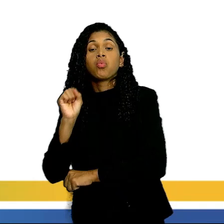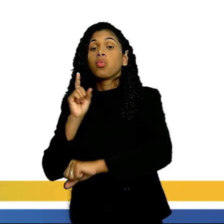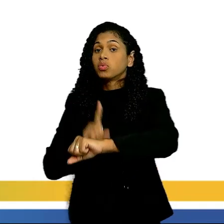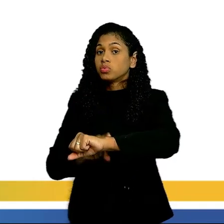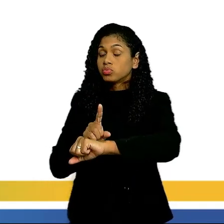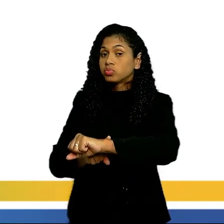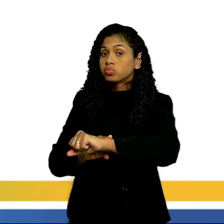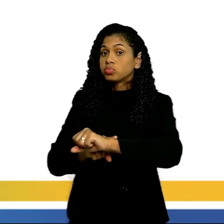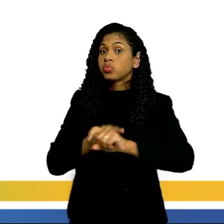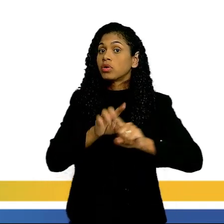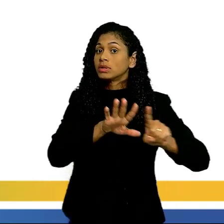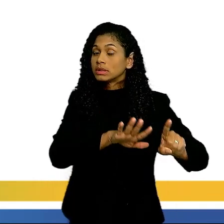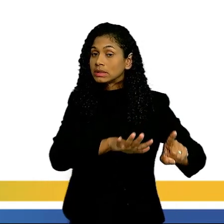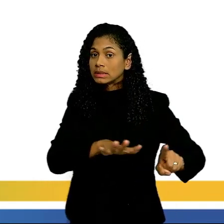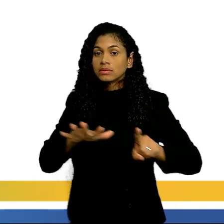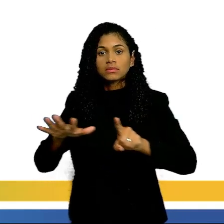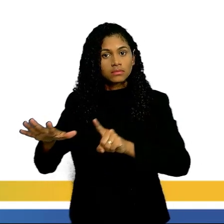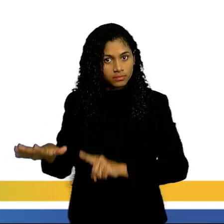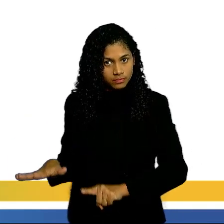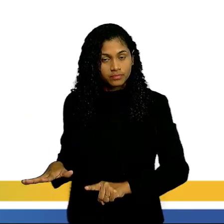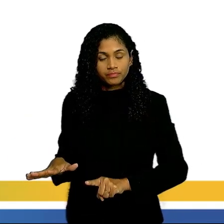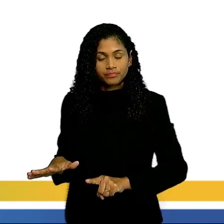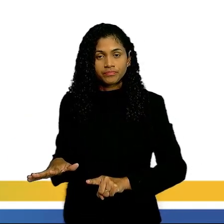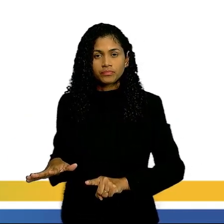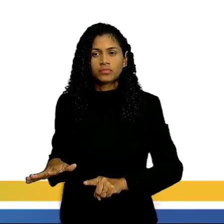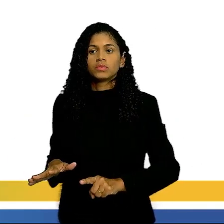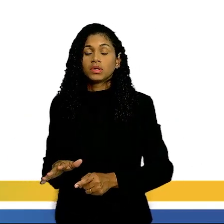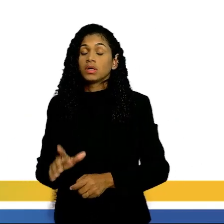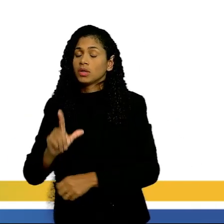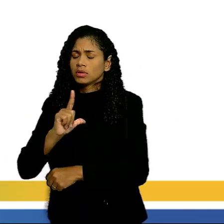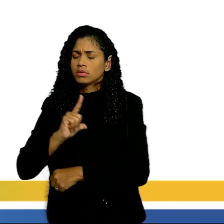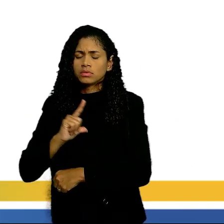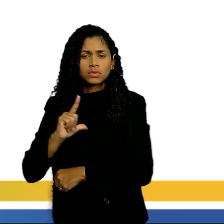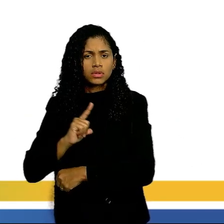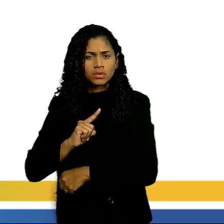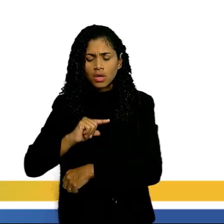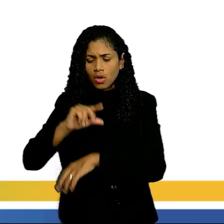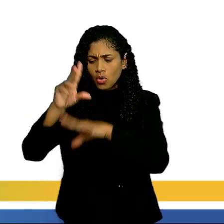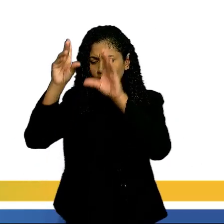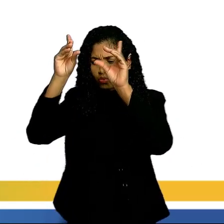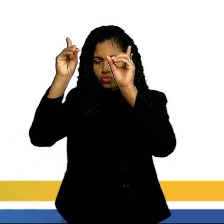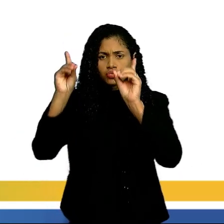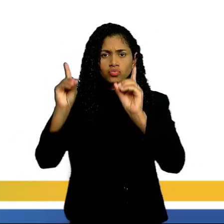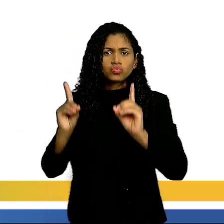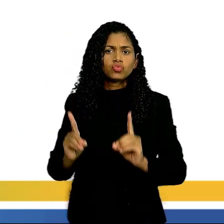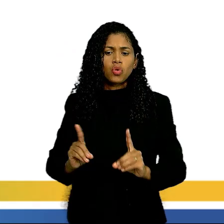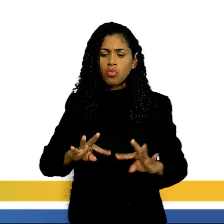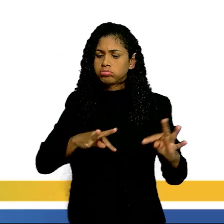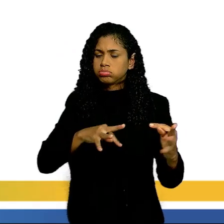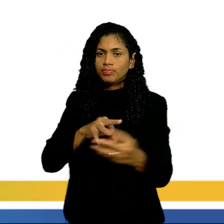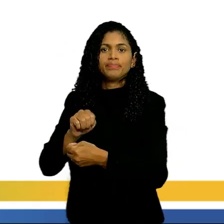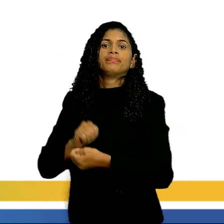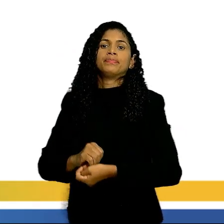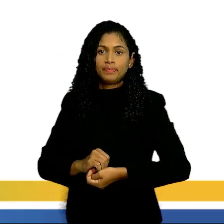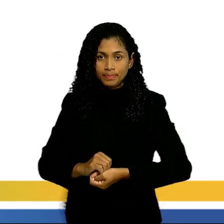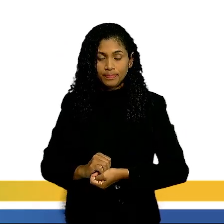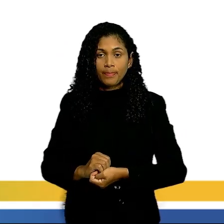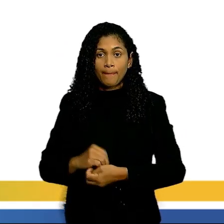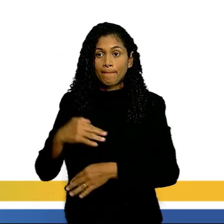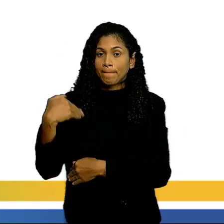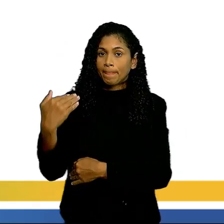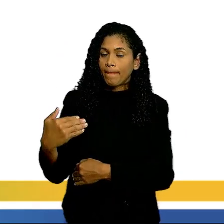mínimo, férias remuneradas, com a previdência social e a proibição do trabalho infantil. Além